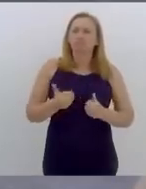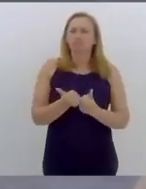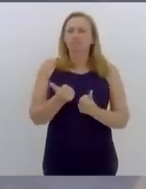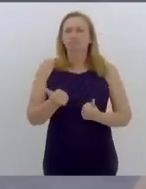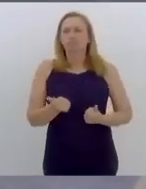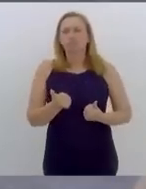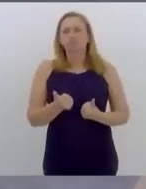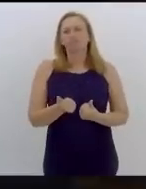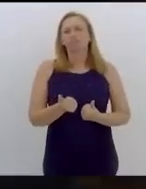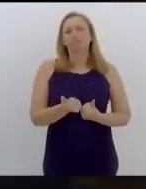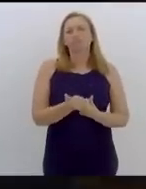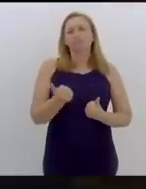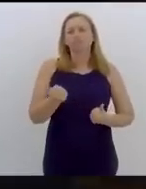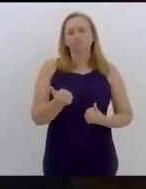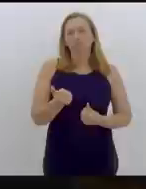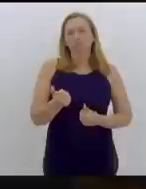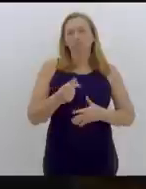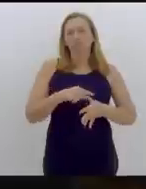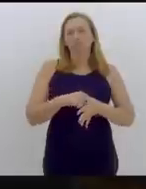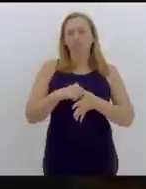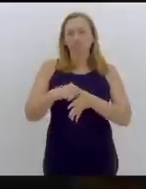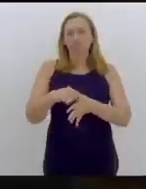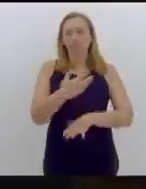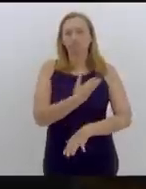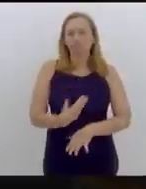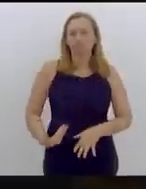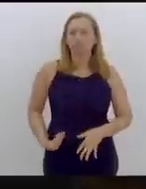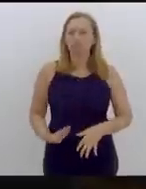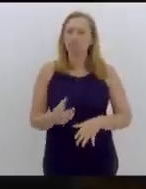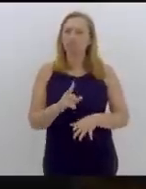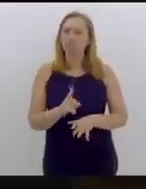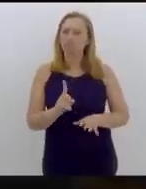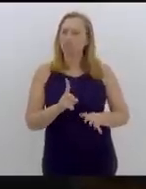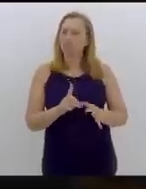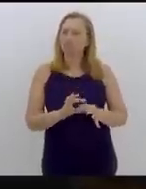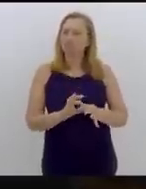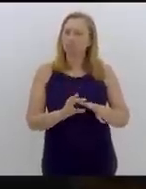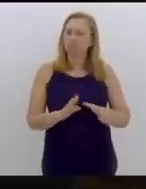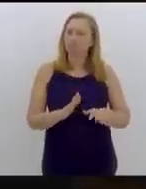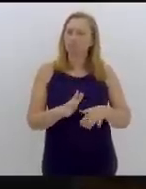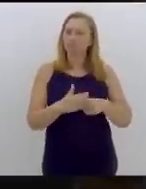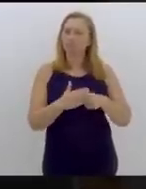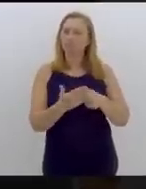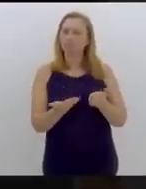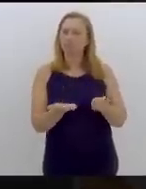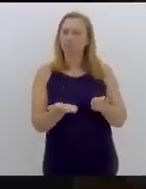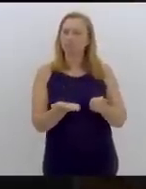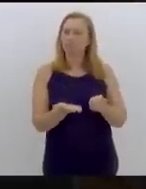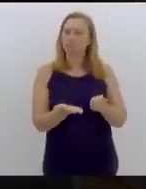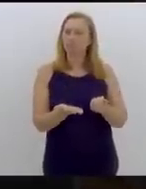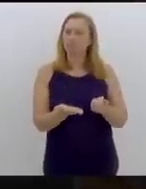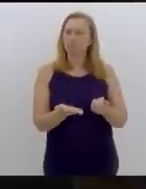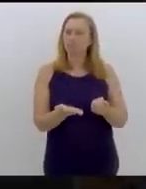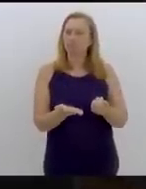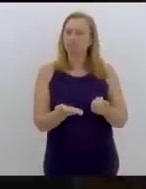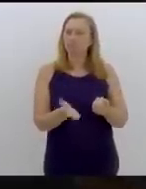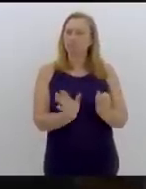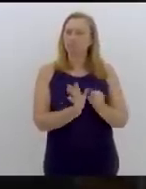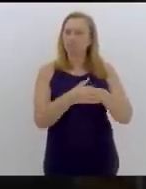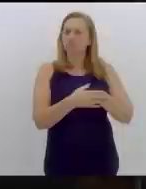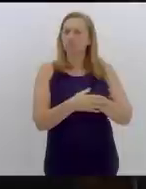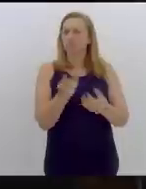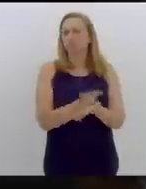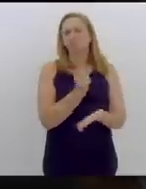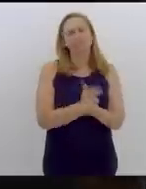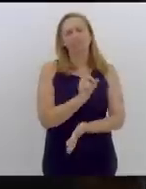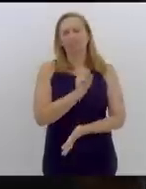do governo Mas isso não me permite passar pano naquilo que tá errado é o mínimo de respeito apresentar E